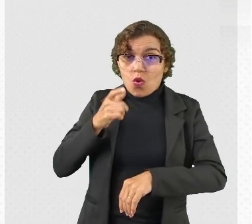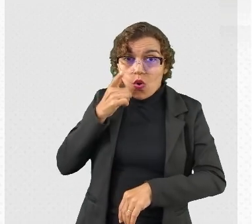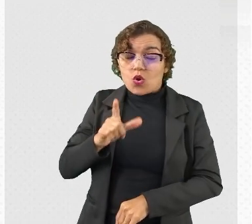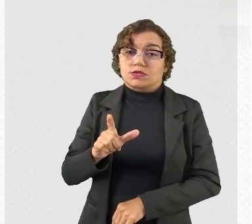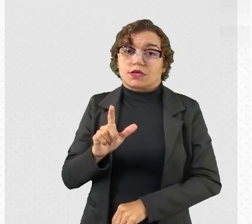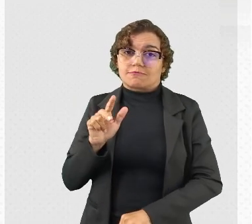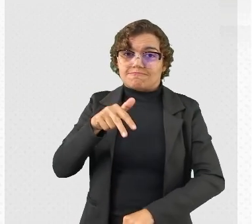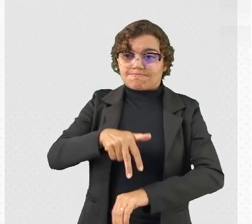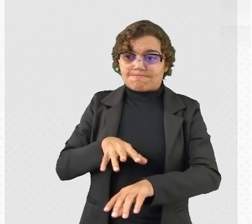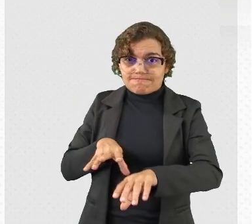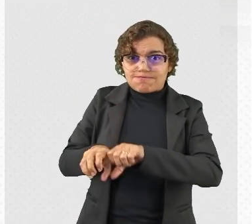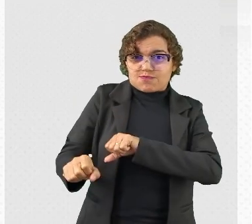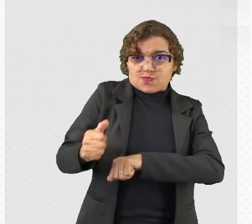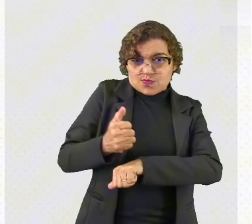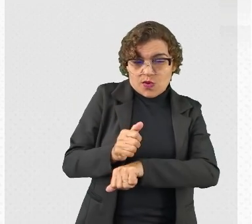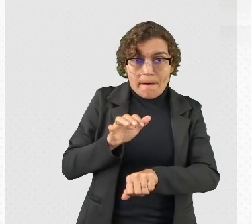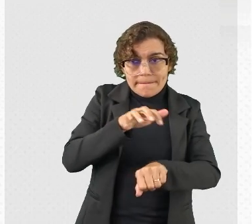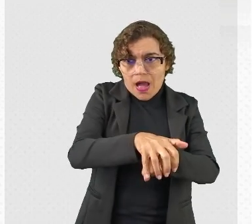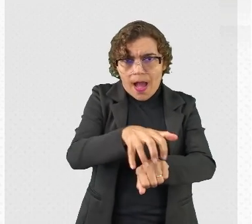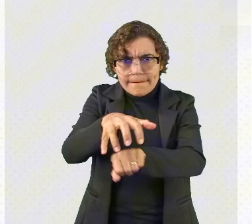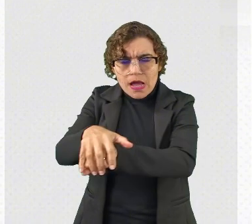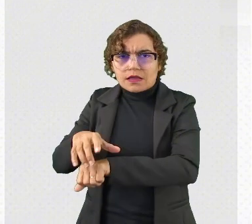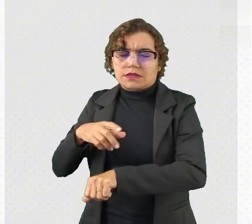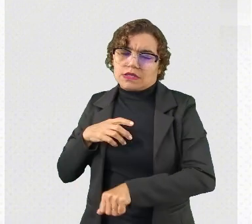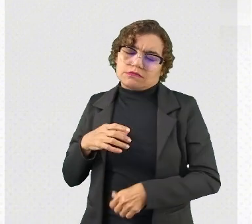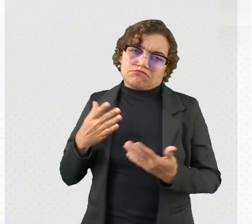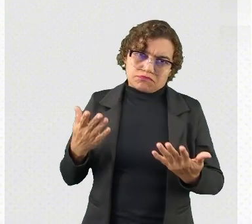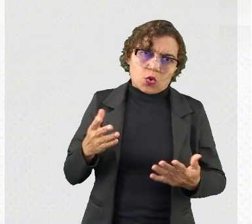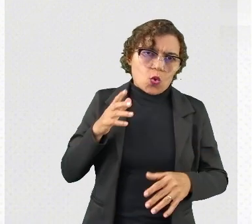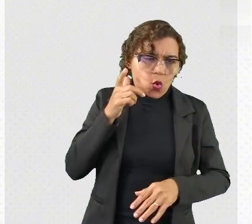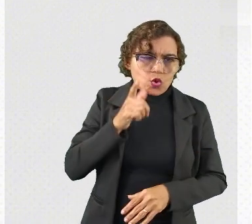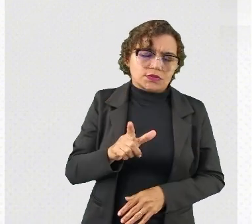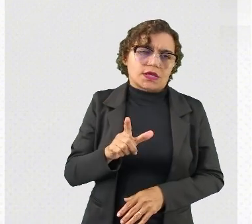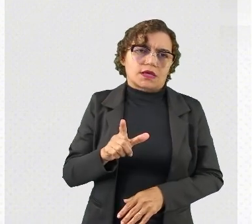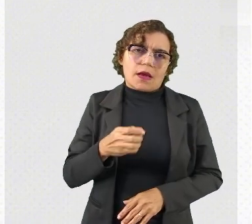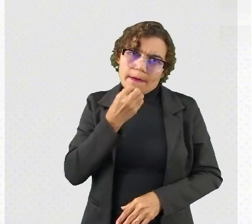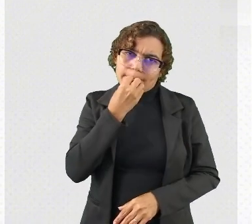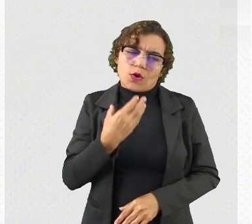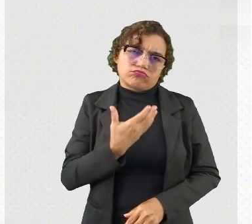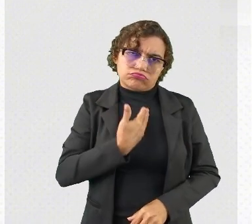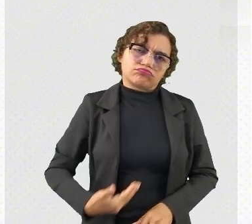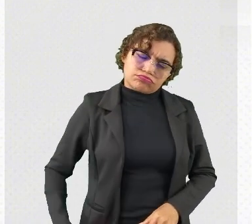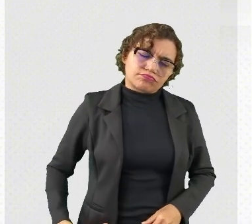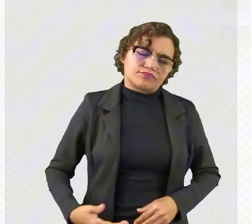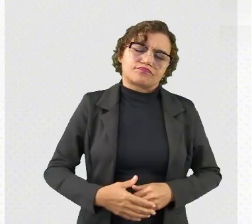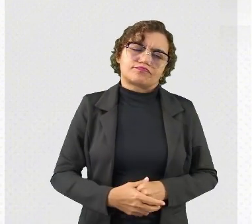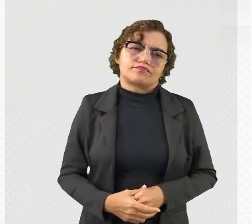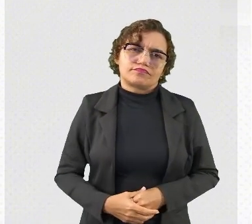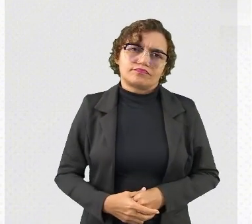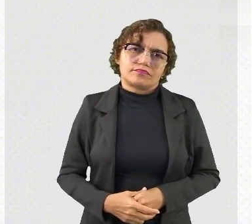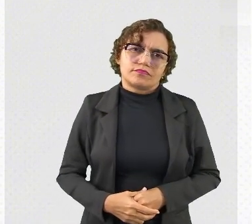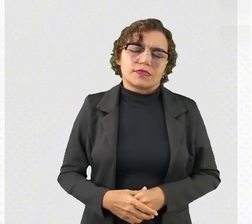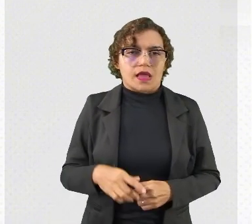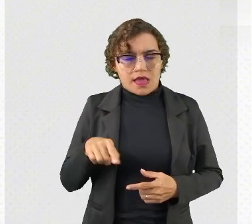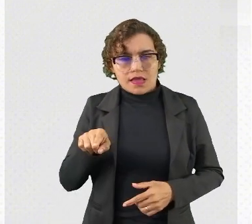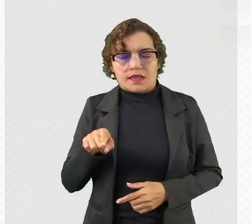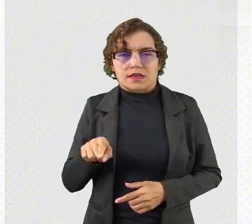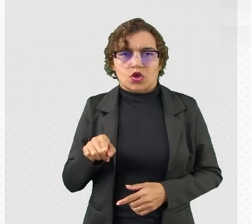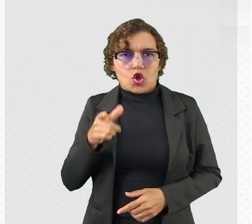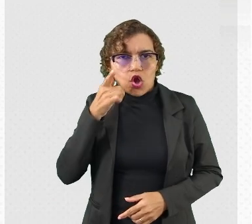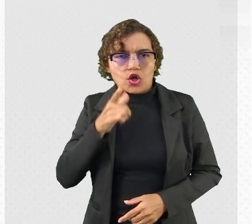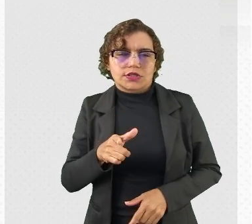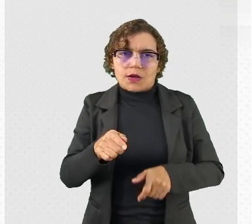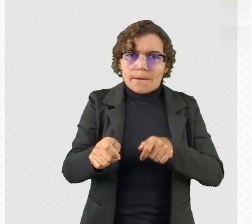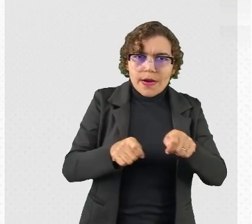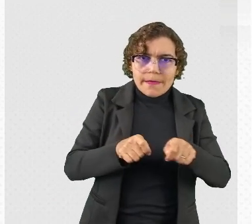dominar esse inesperado, esse acaso, ele se torna um bom governante. Ou seja, ele domina